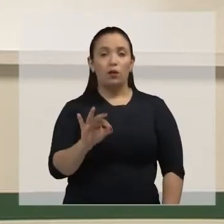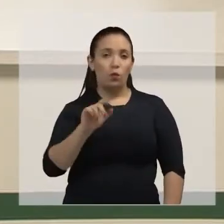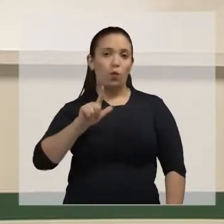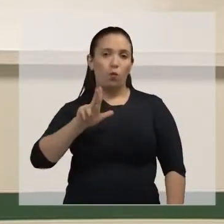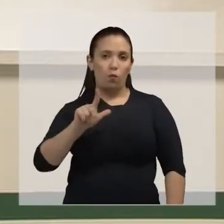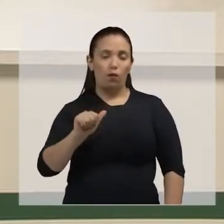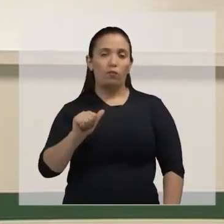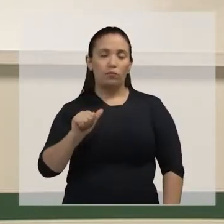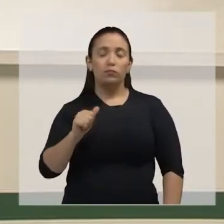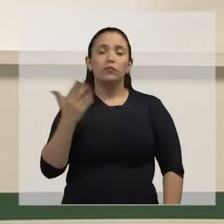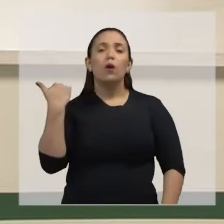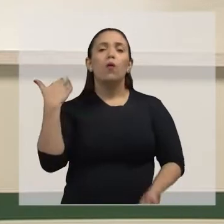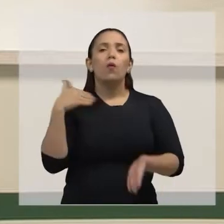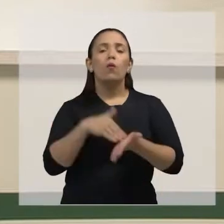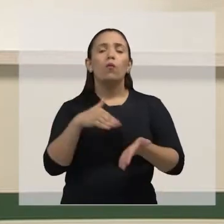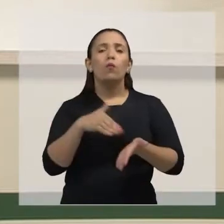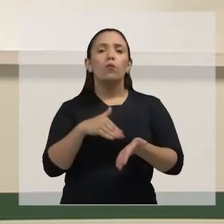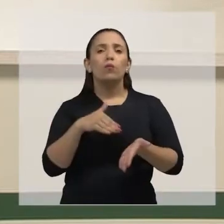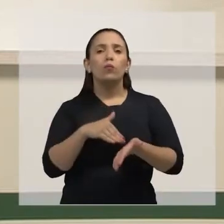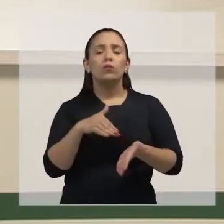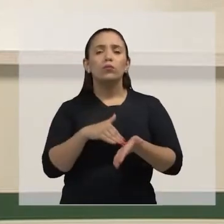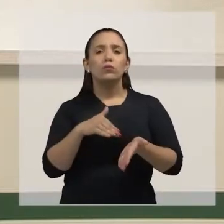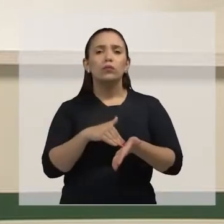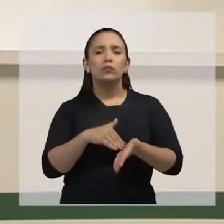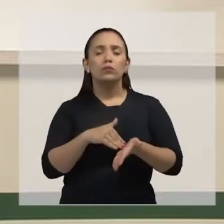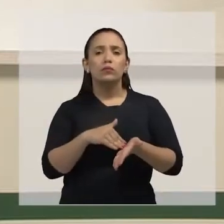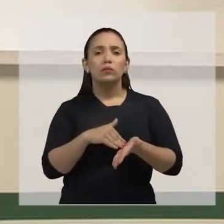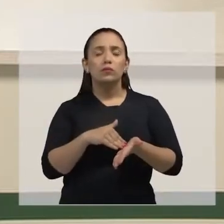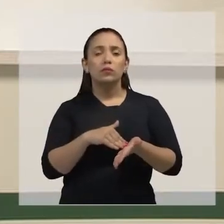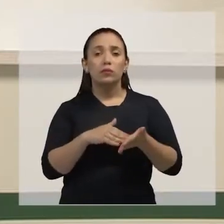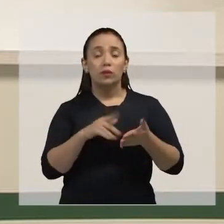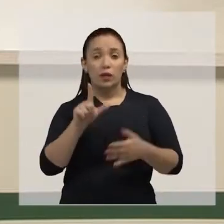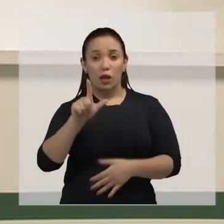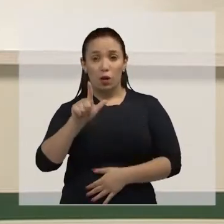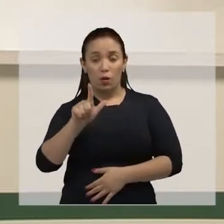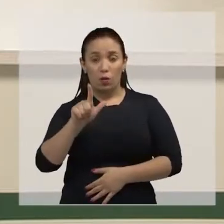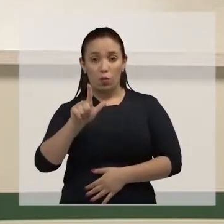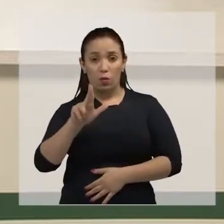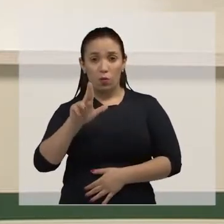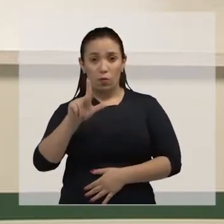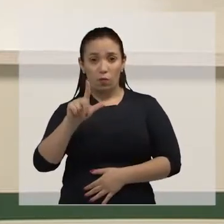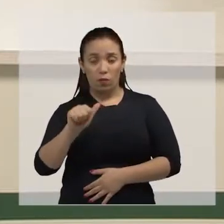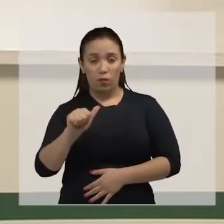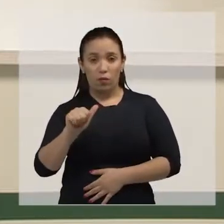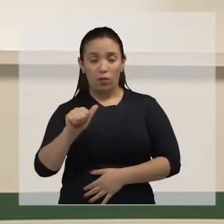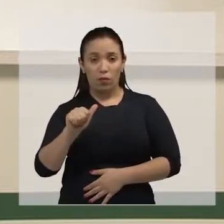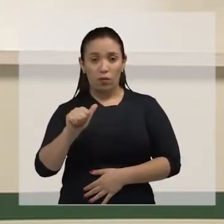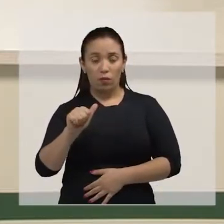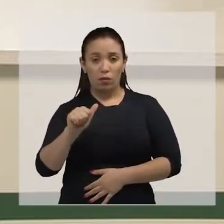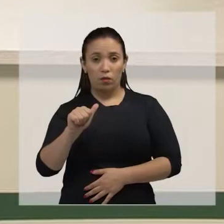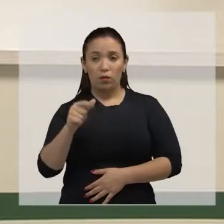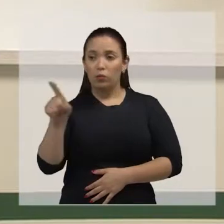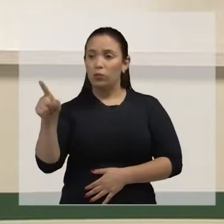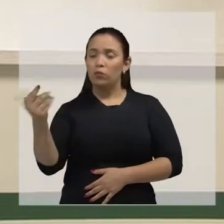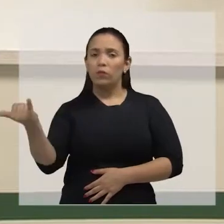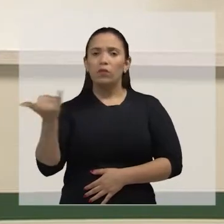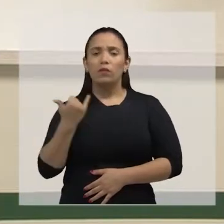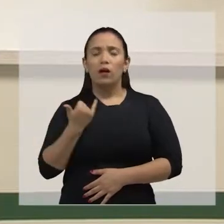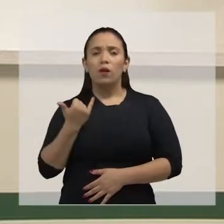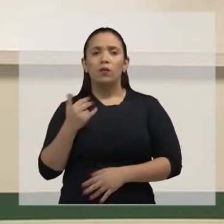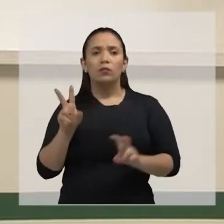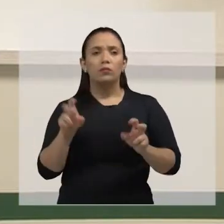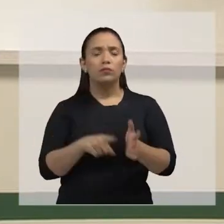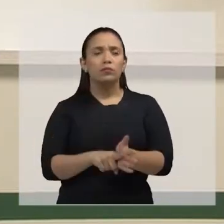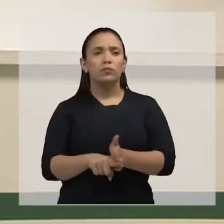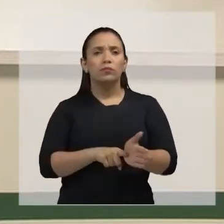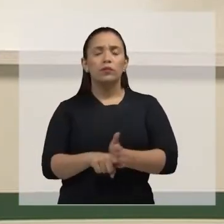última pesquisa, como é que foi? Lula, Quando Ciro você e põe- Bolsonaro. Quando você põe o Lula... Não, bote a última pesquisa aqui que você me deu os dados, homem. Sobre